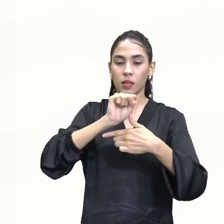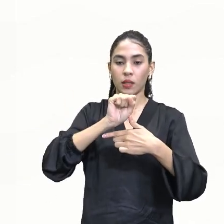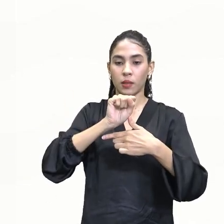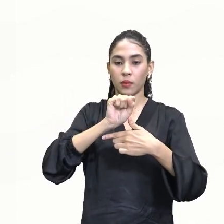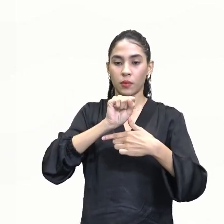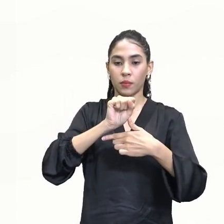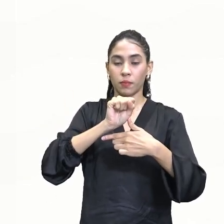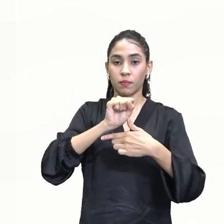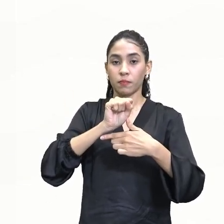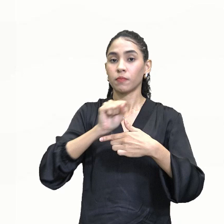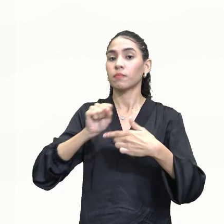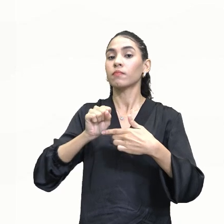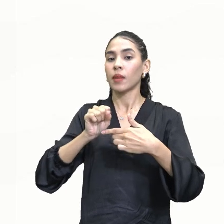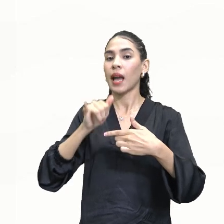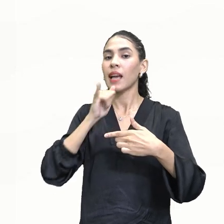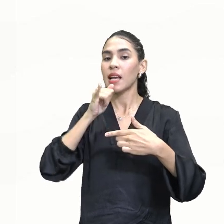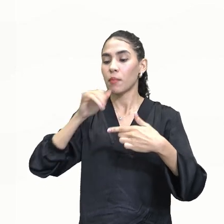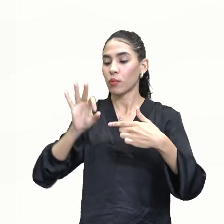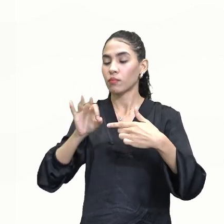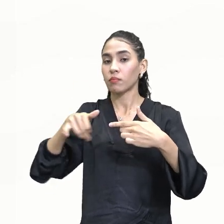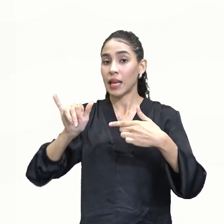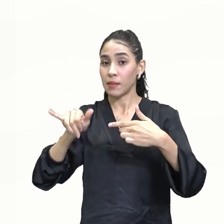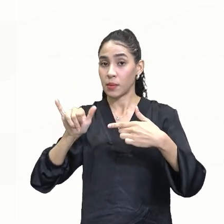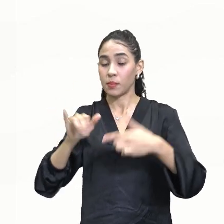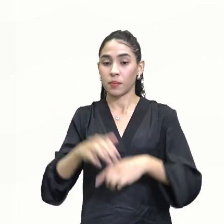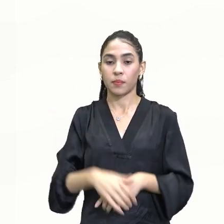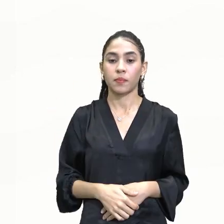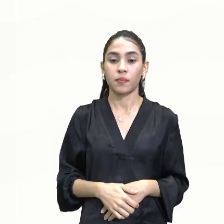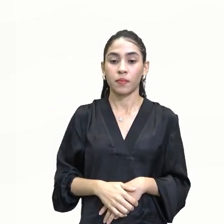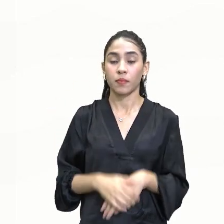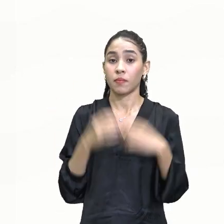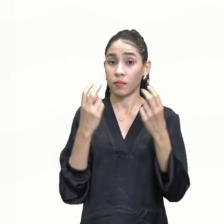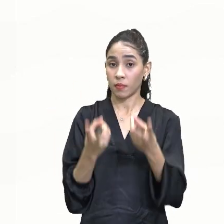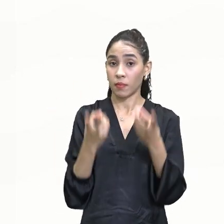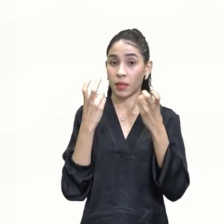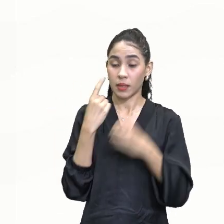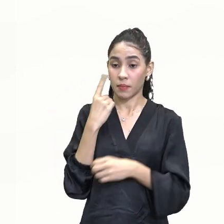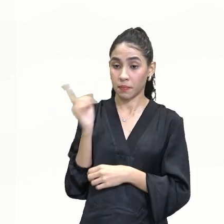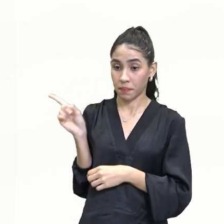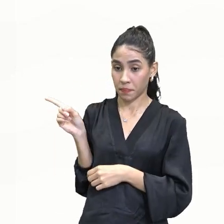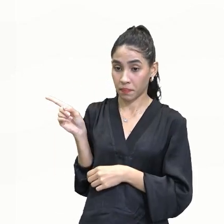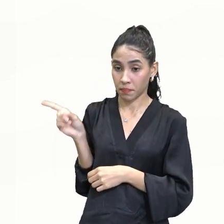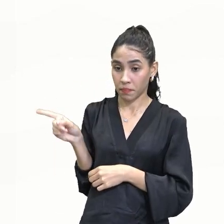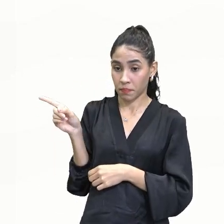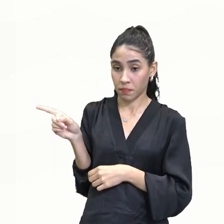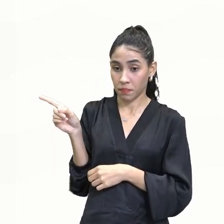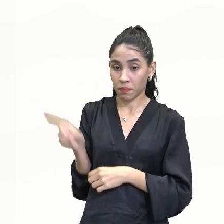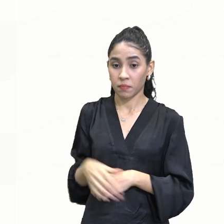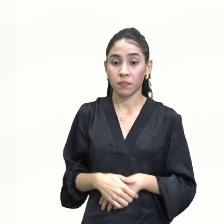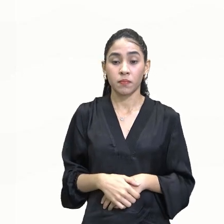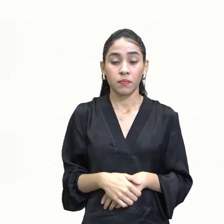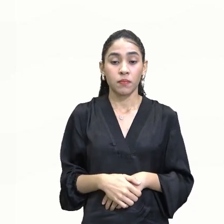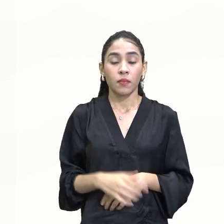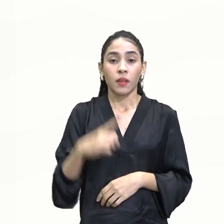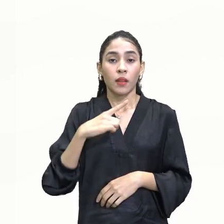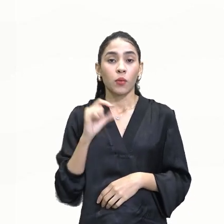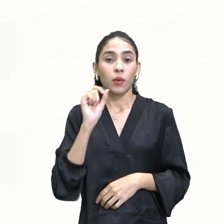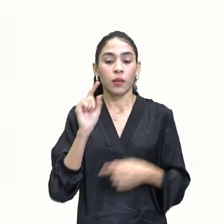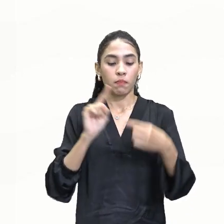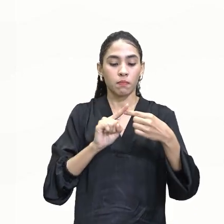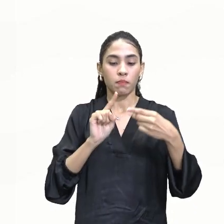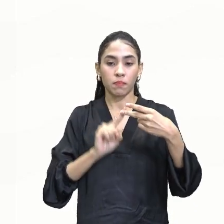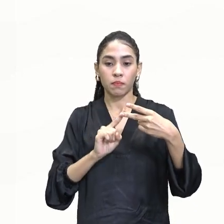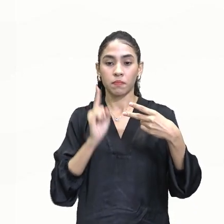coordenada y. Então, perceba o seguinte, como você visualiza aí na sua tela, nós temos aí dois